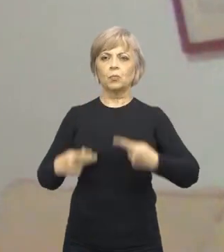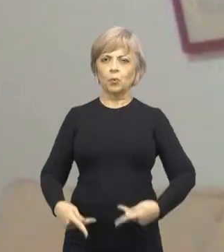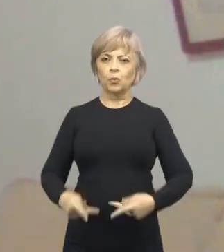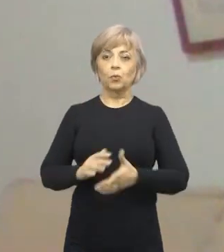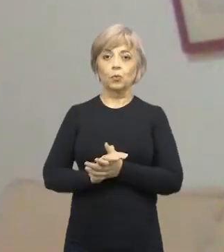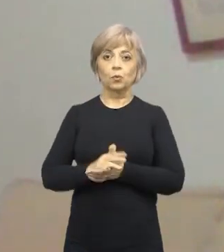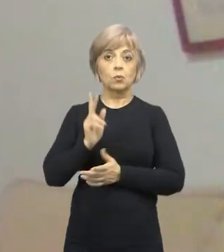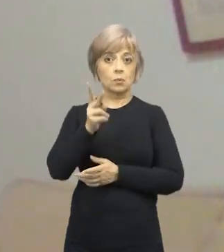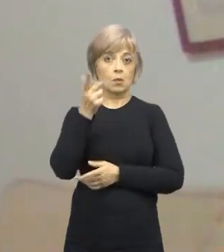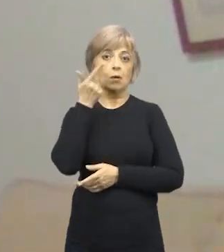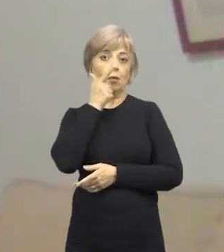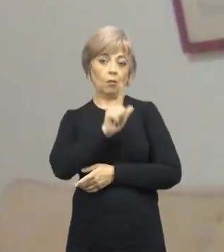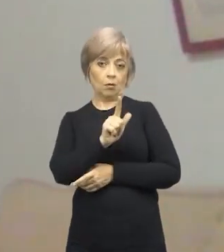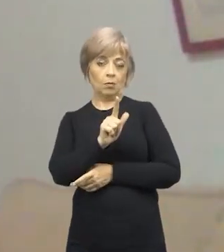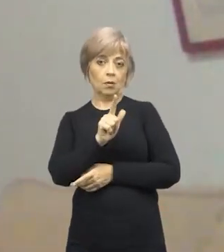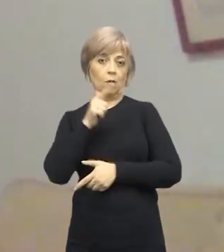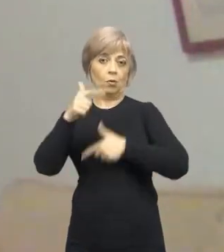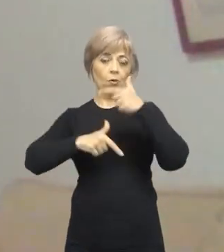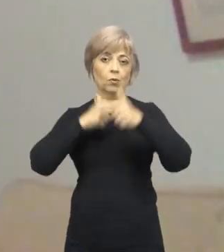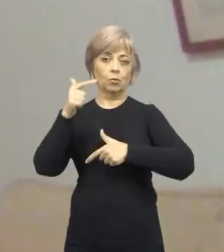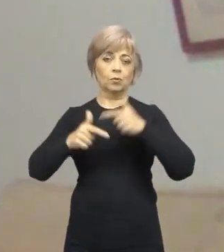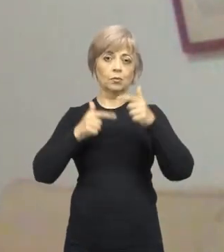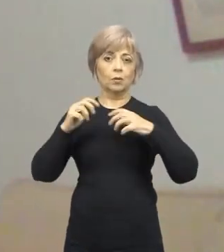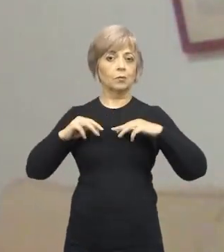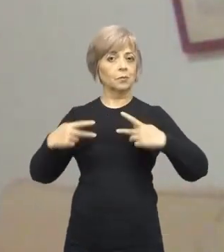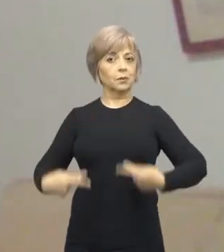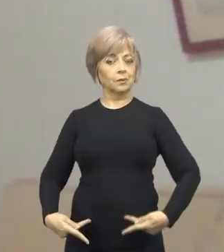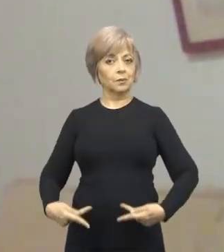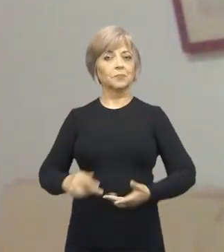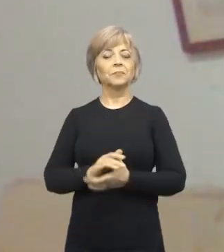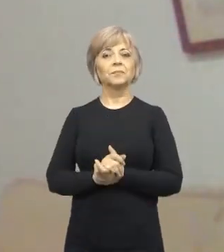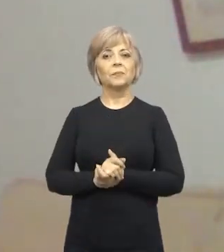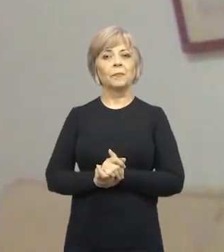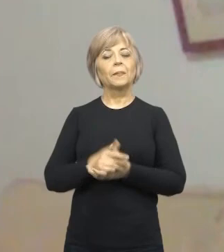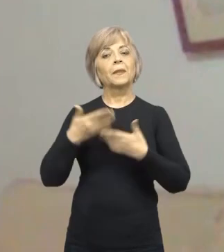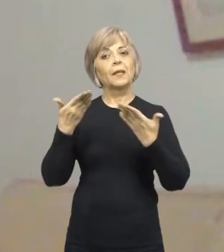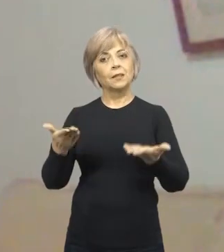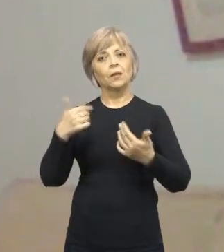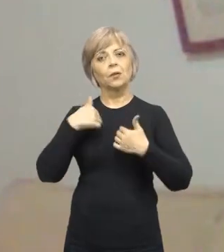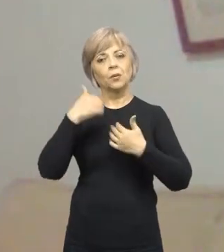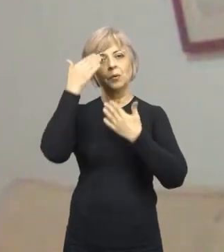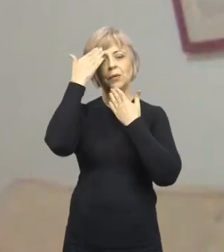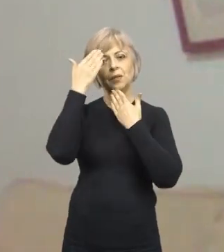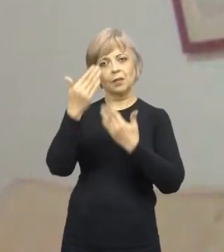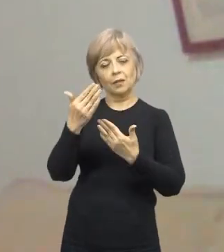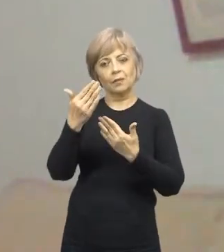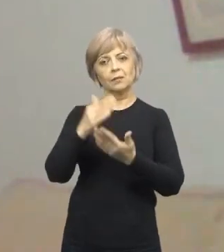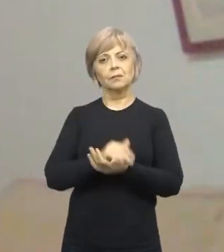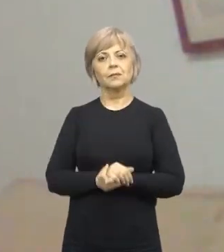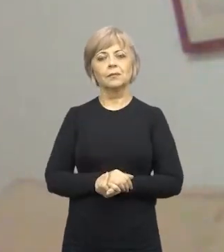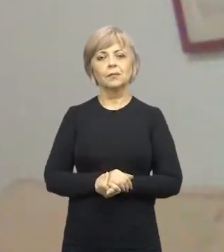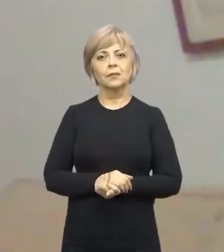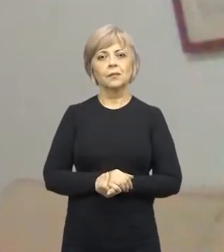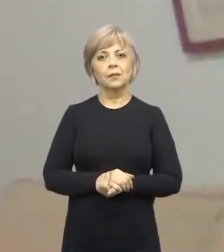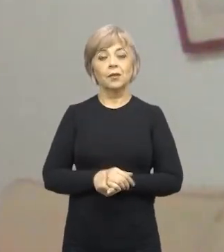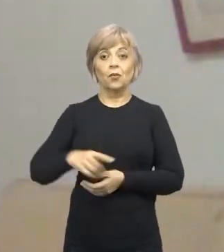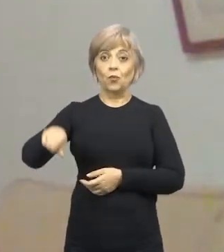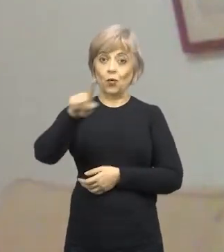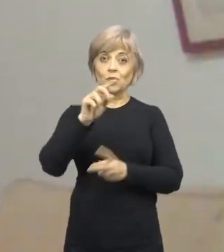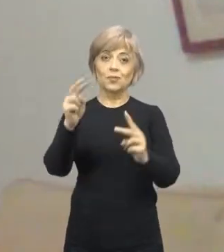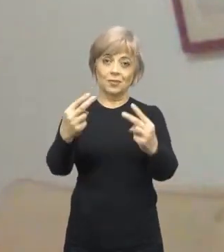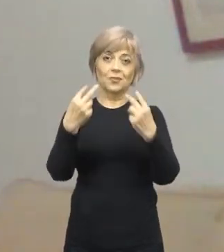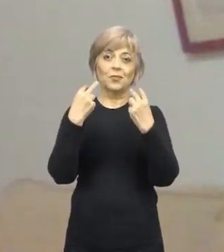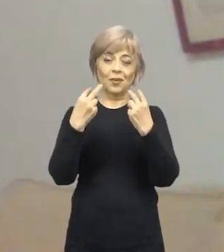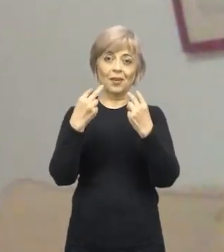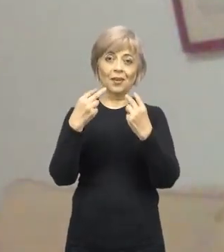sempre alcançado com as ações do Ministério Público. Então, é um agradecimento até aos que nos ouvem